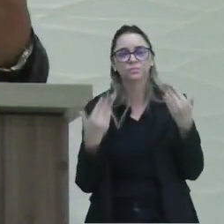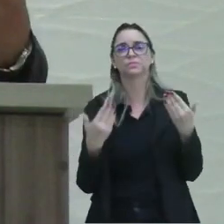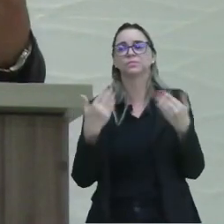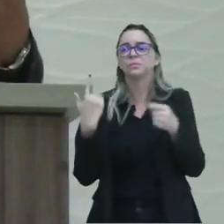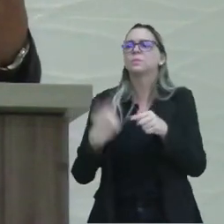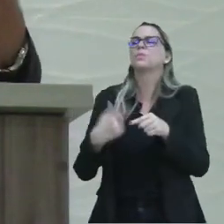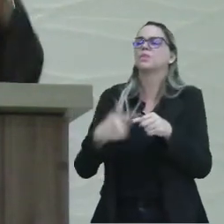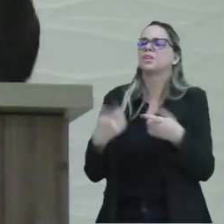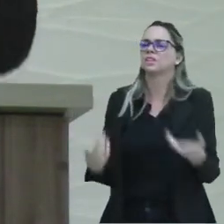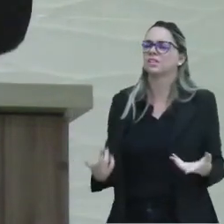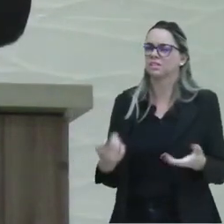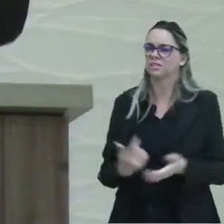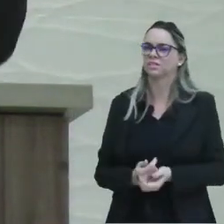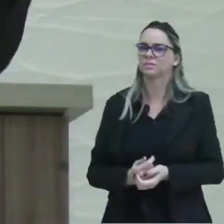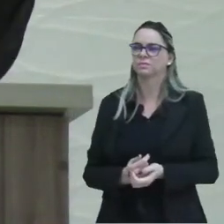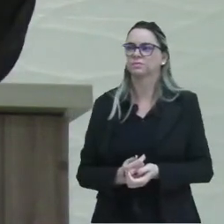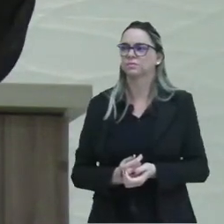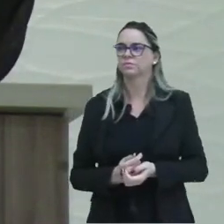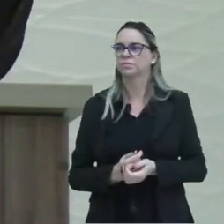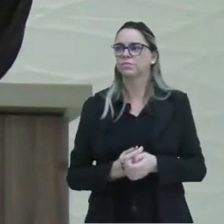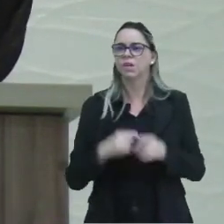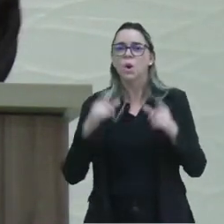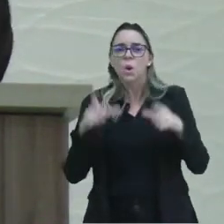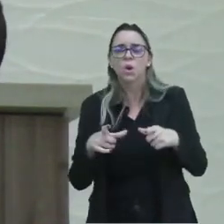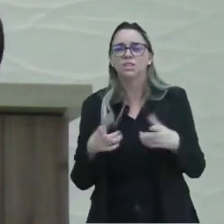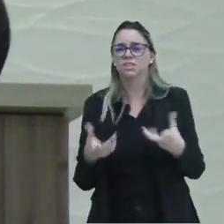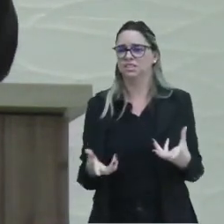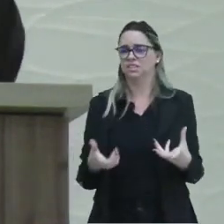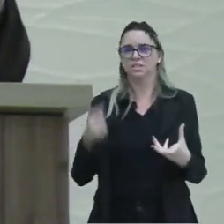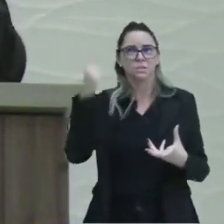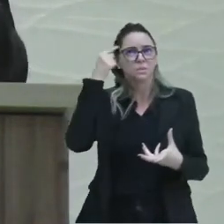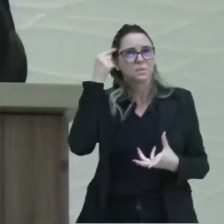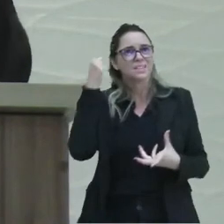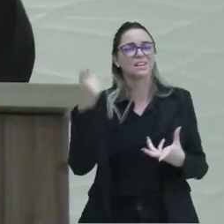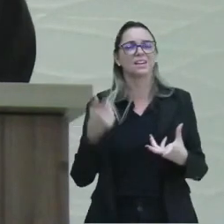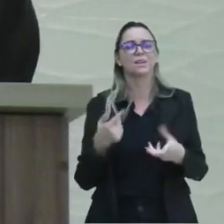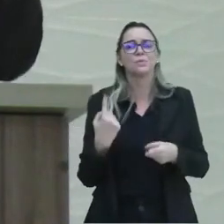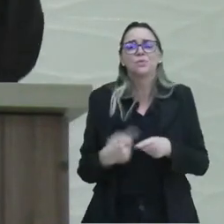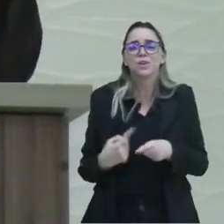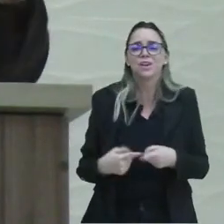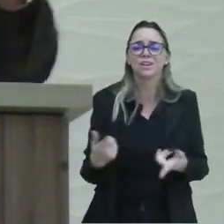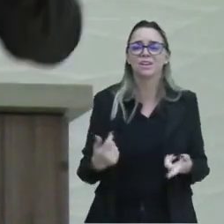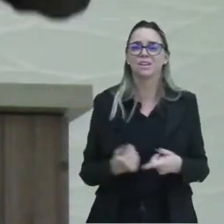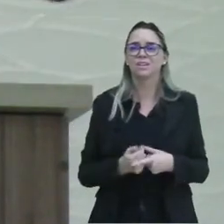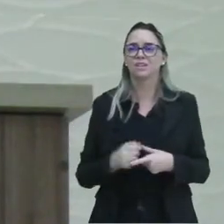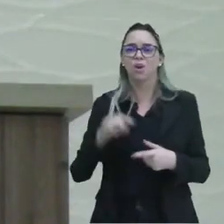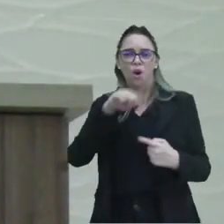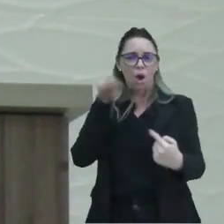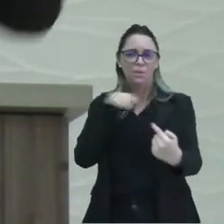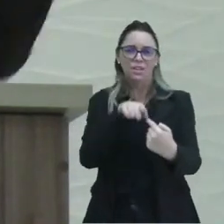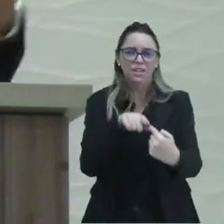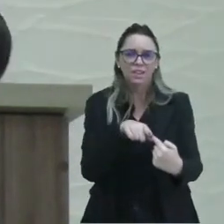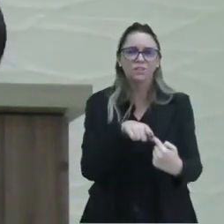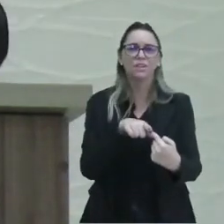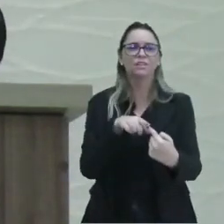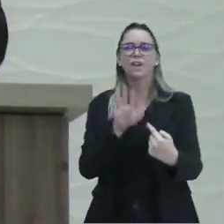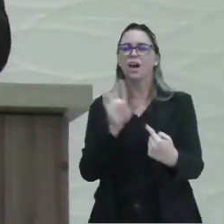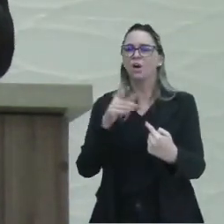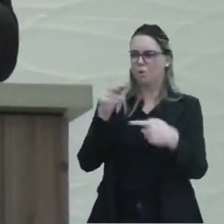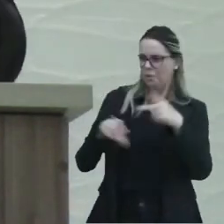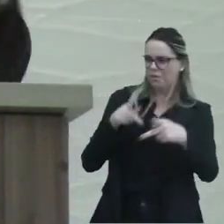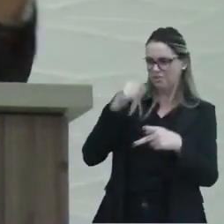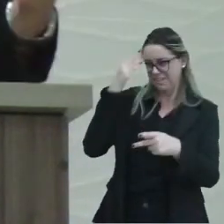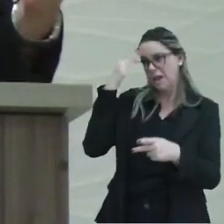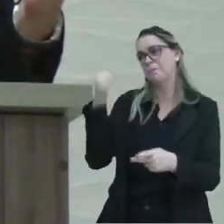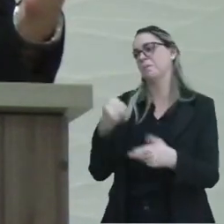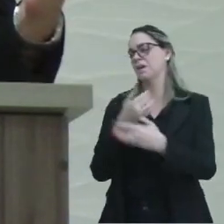quê? Vai se chegar aonde? Há algum objetivo alcançar-se? Não é para que o povo saiba, não, o povo já está sabendo